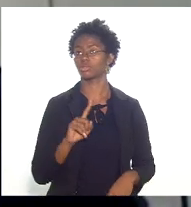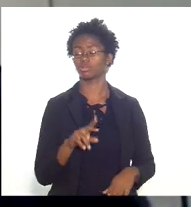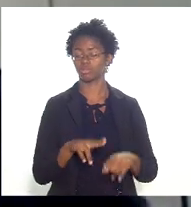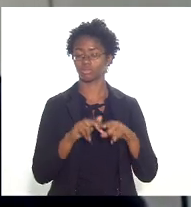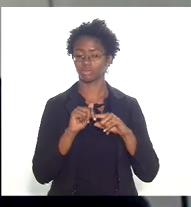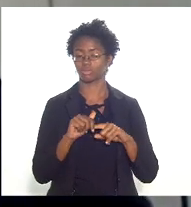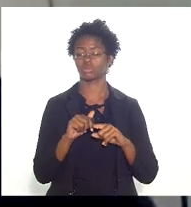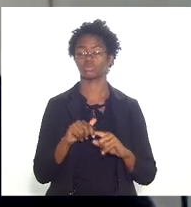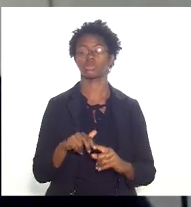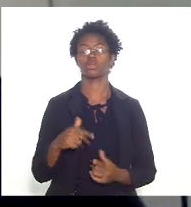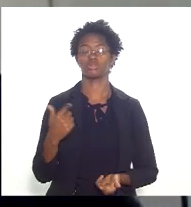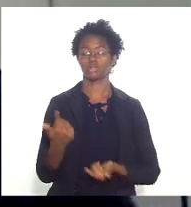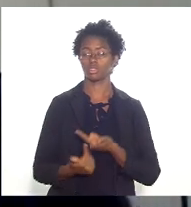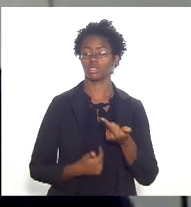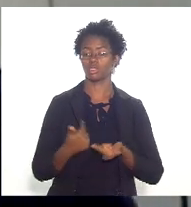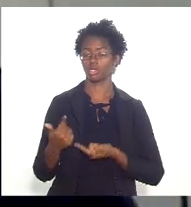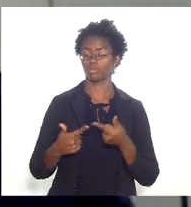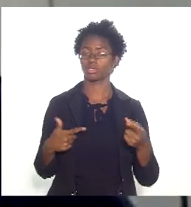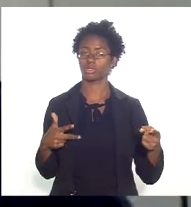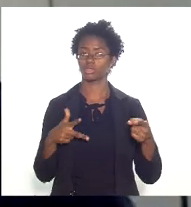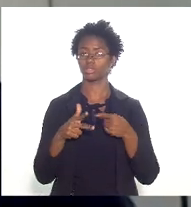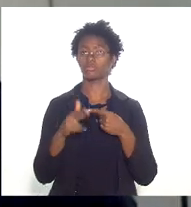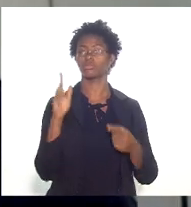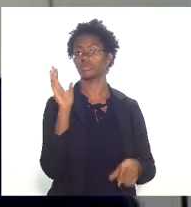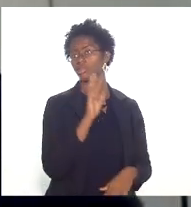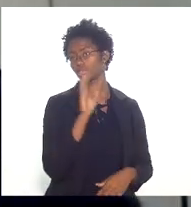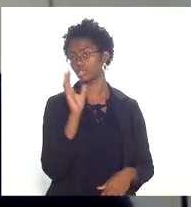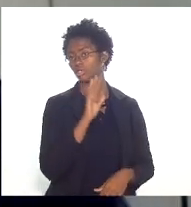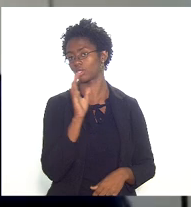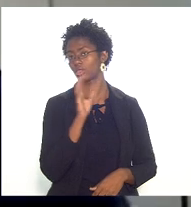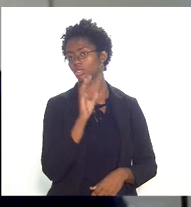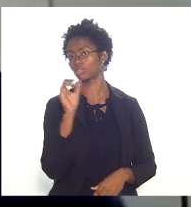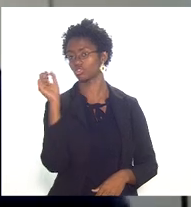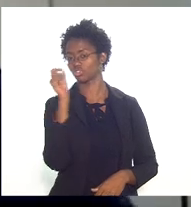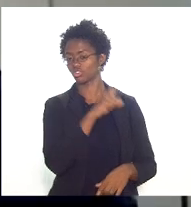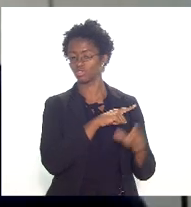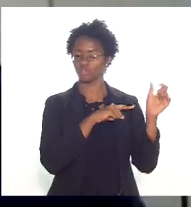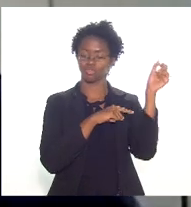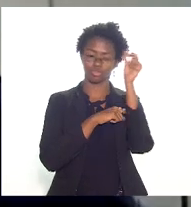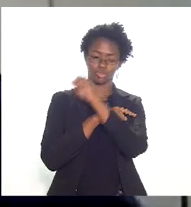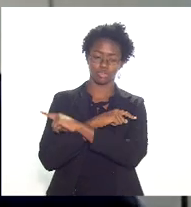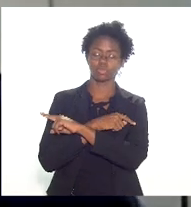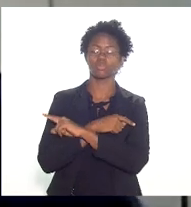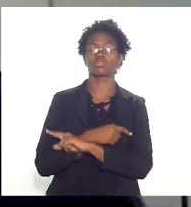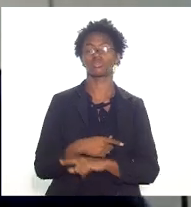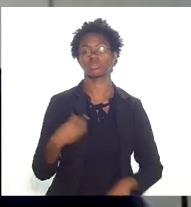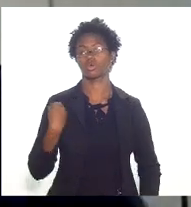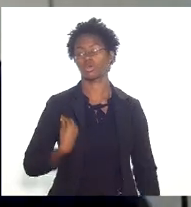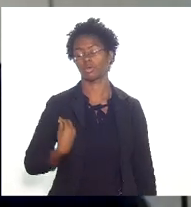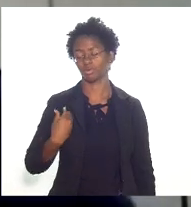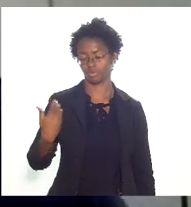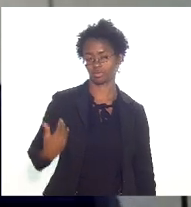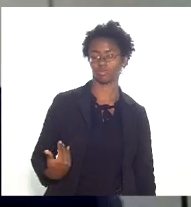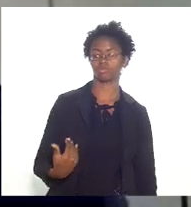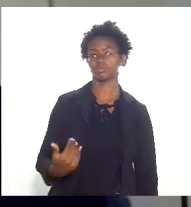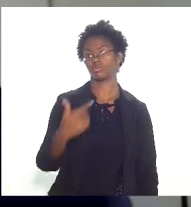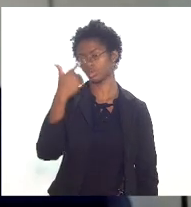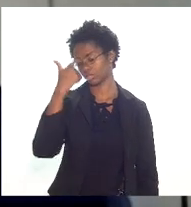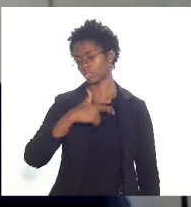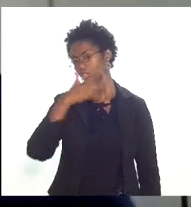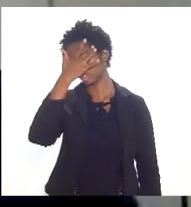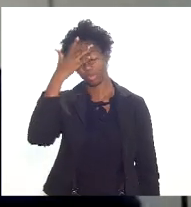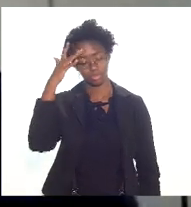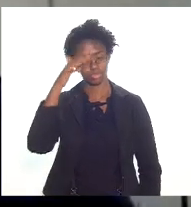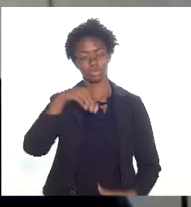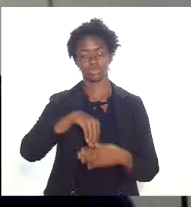serviço cuja interrupção de forma imediata dificulta a sobrevivência das pessoas em